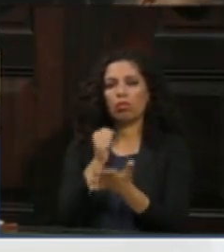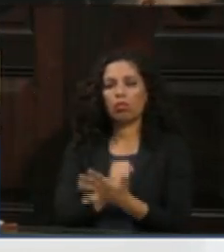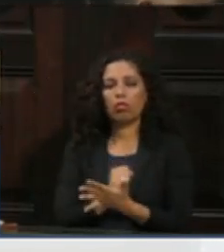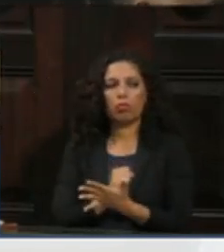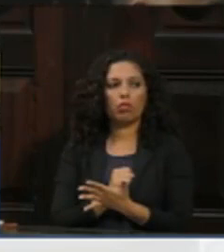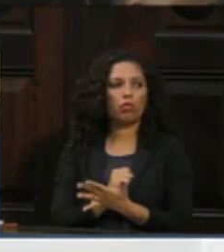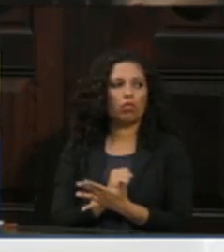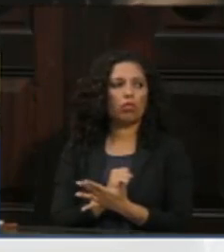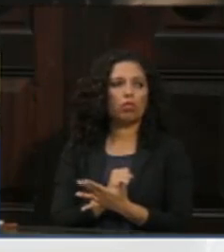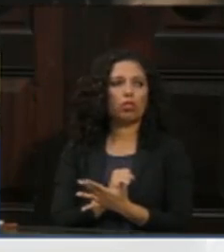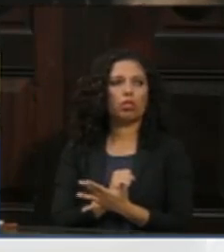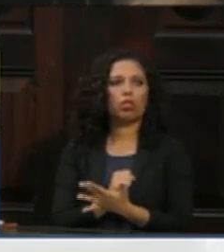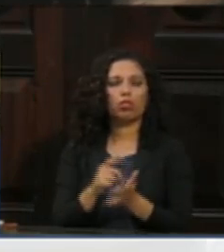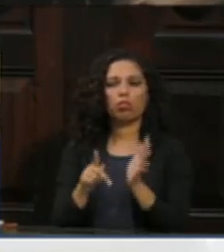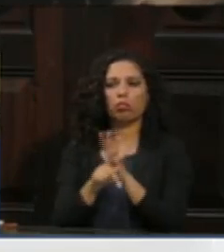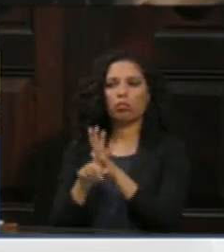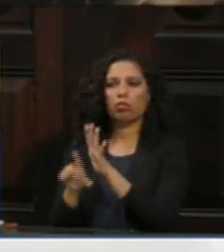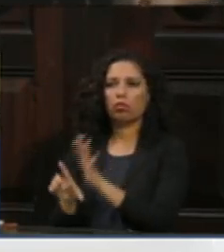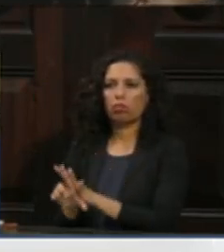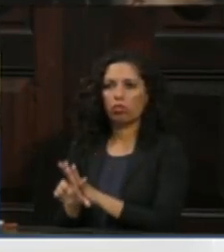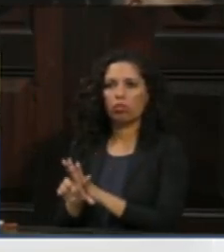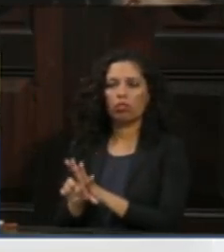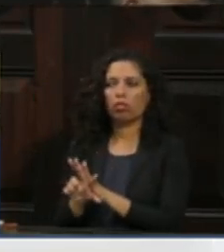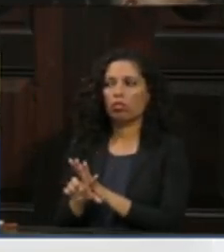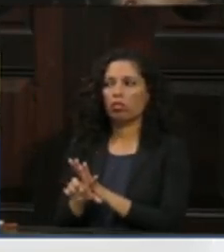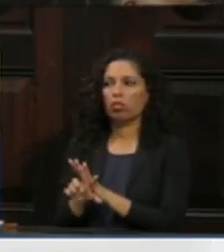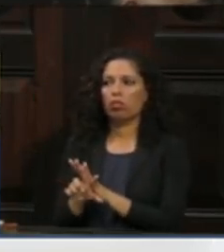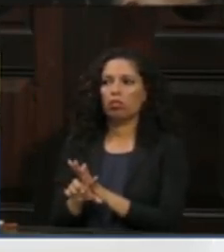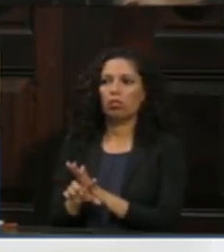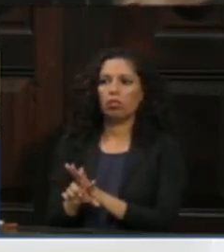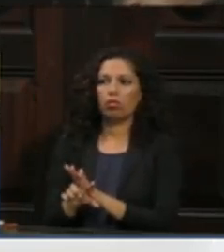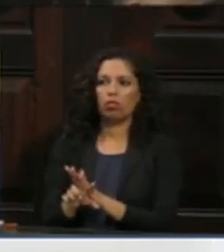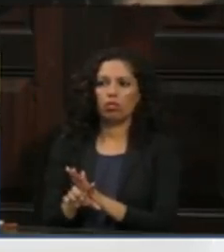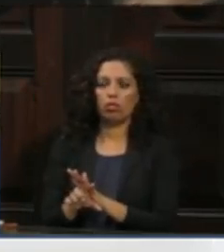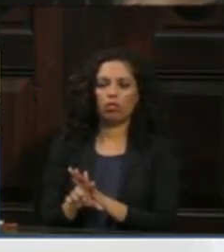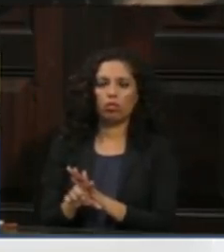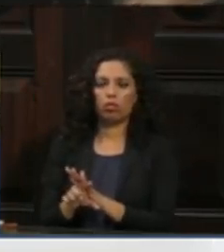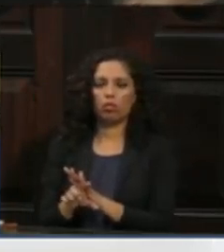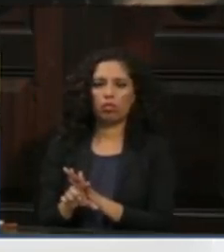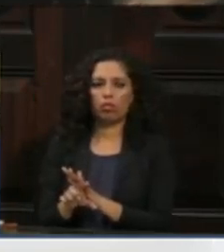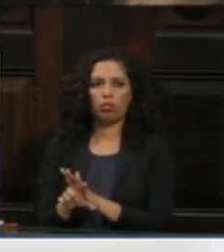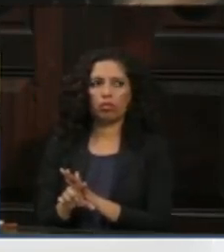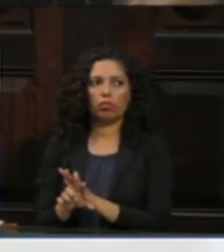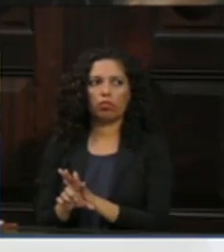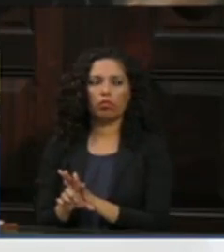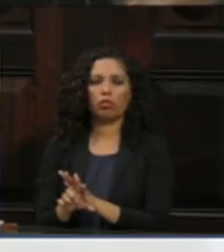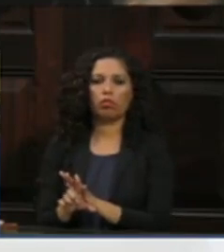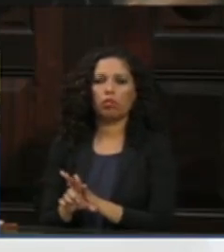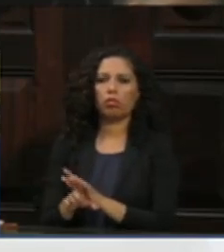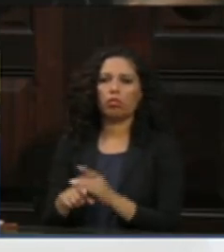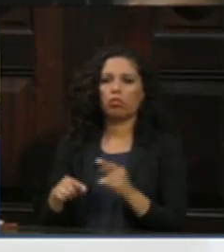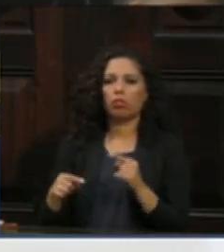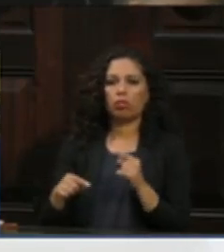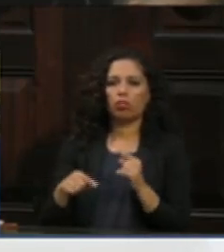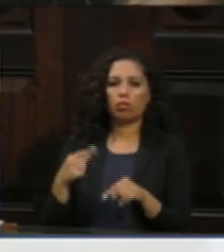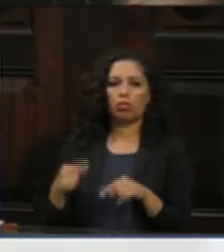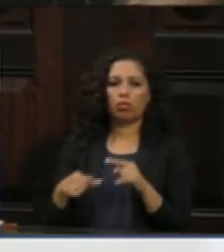do deputado Conte Bittencourt, incorporar num parecer para que esse projeto possa ser aprovado ainda nessa